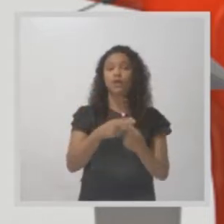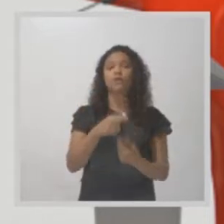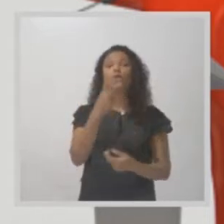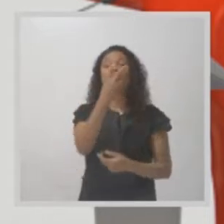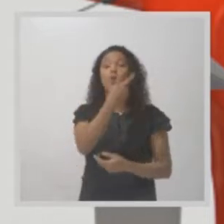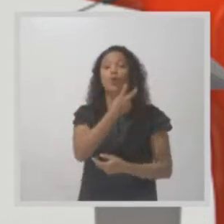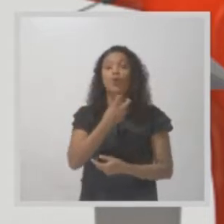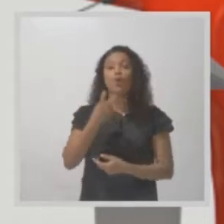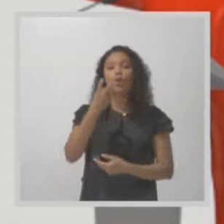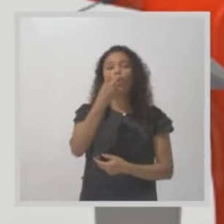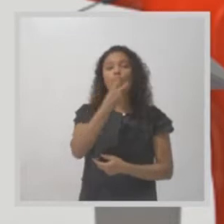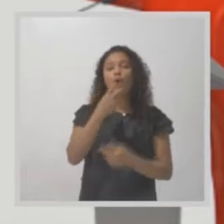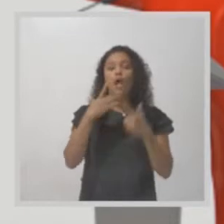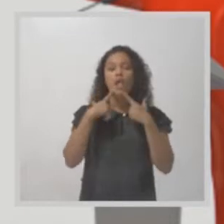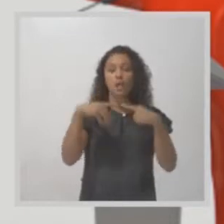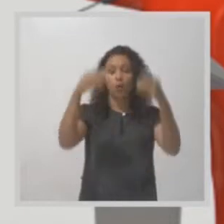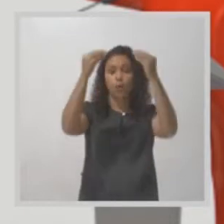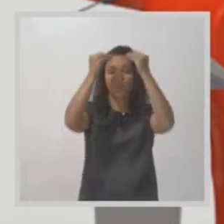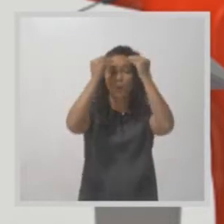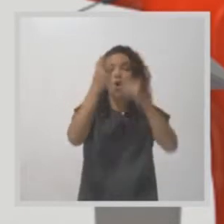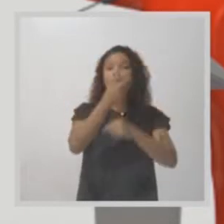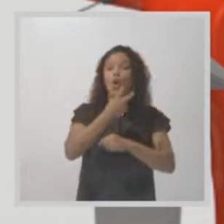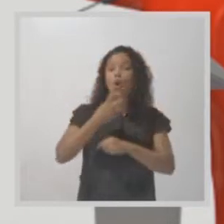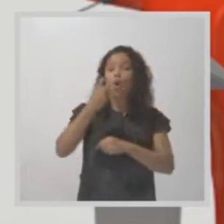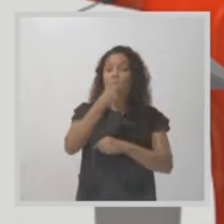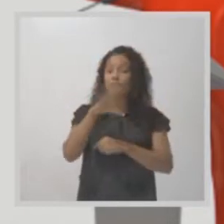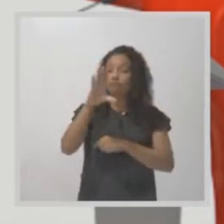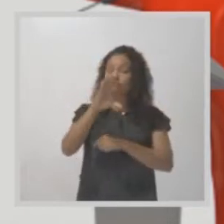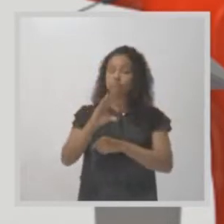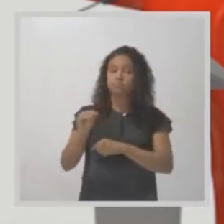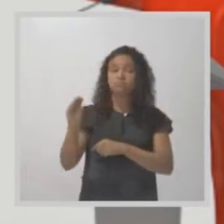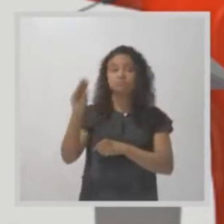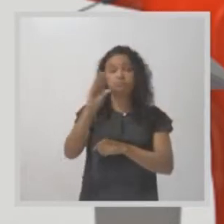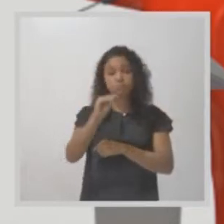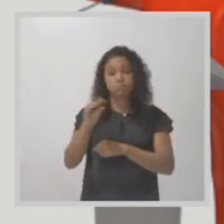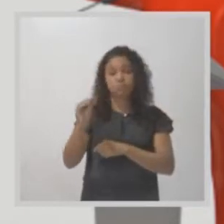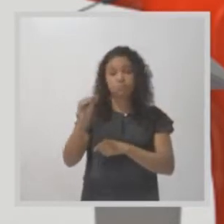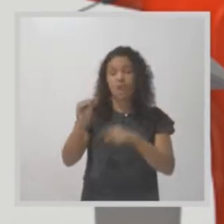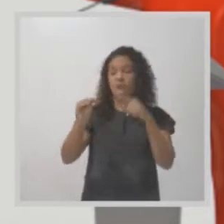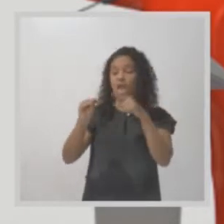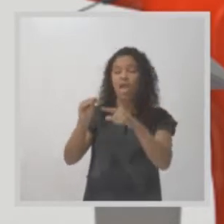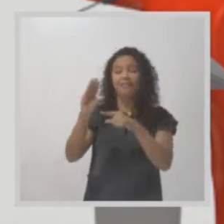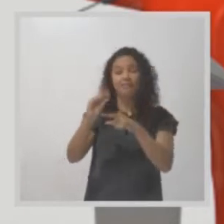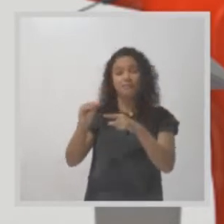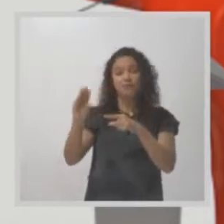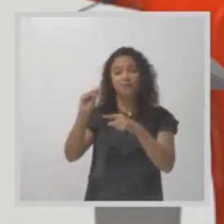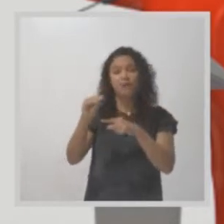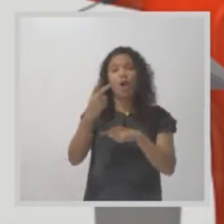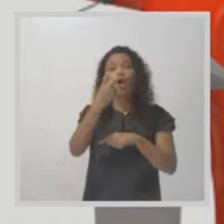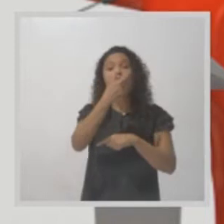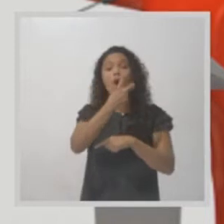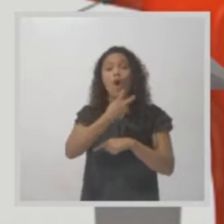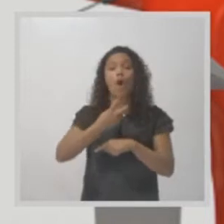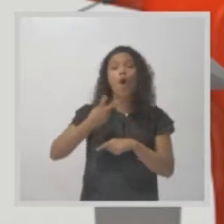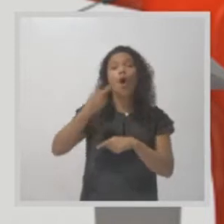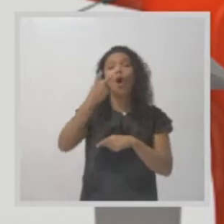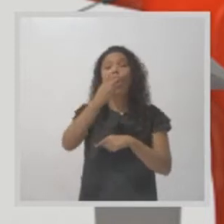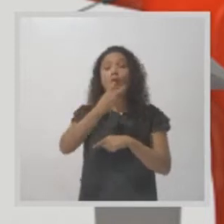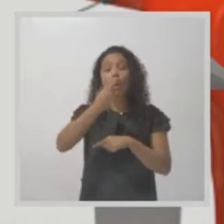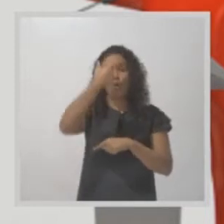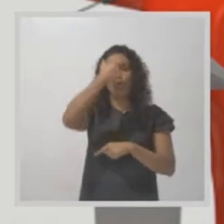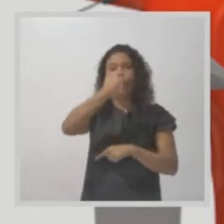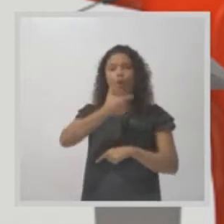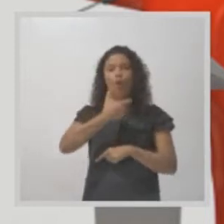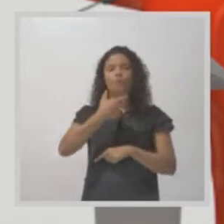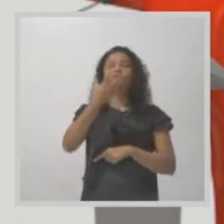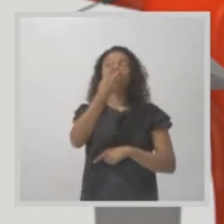repassar esse conhecimento para vocês. Então, a fala é essa utilização oral da língua pelo sujeito. É um